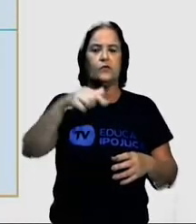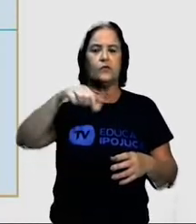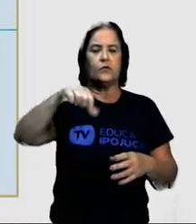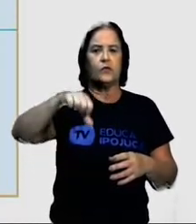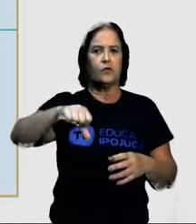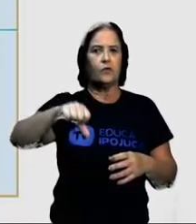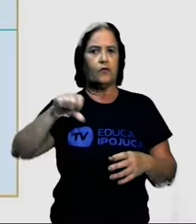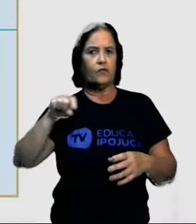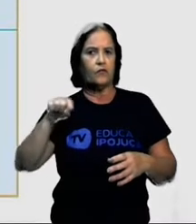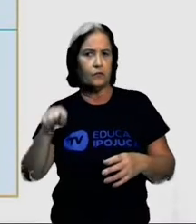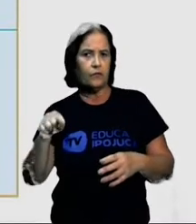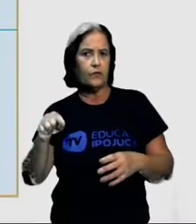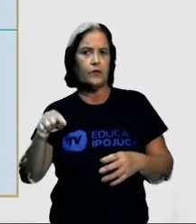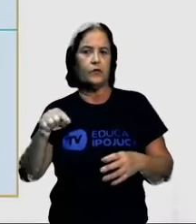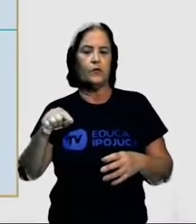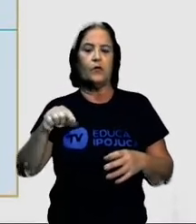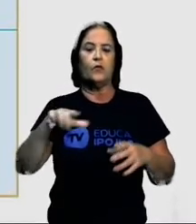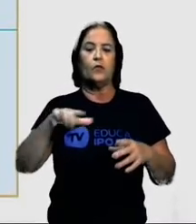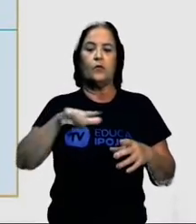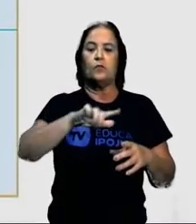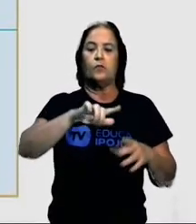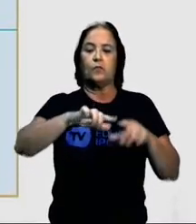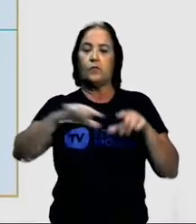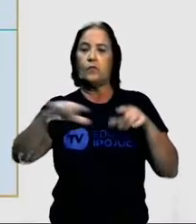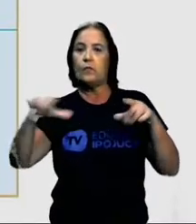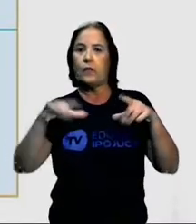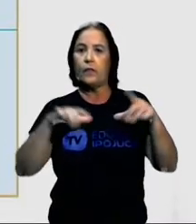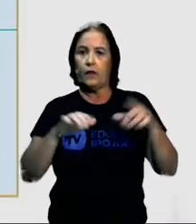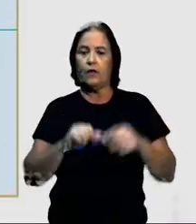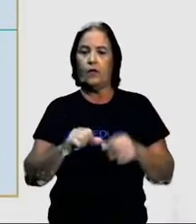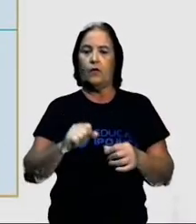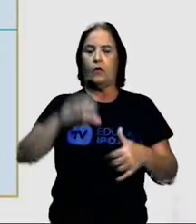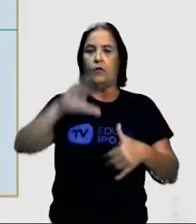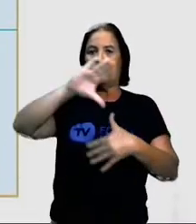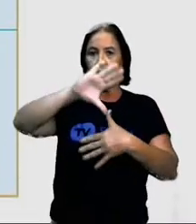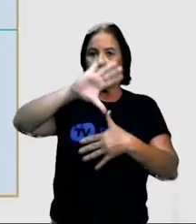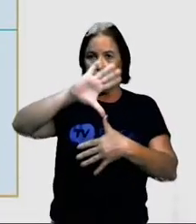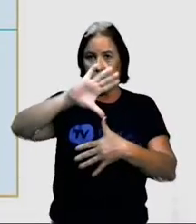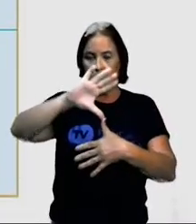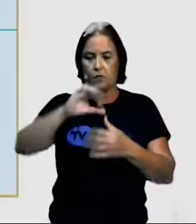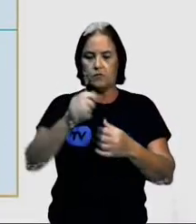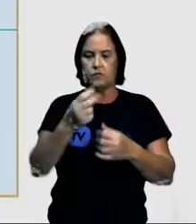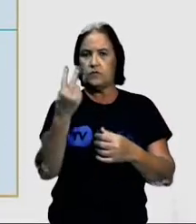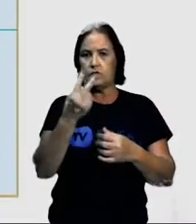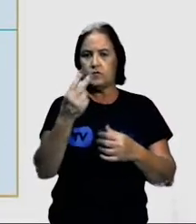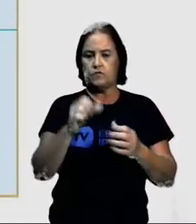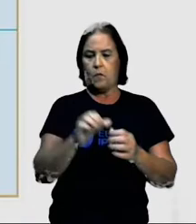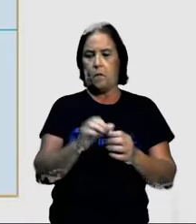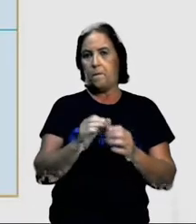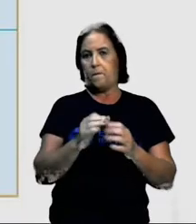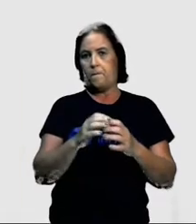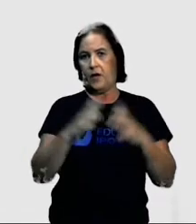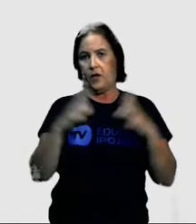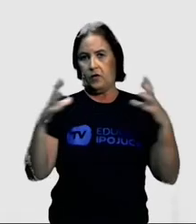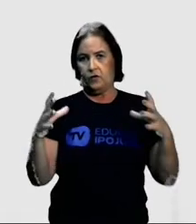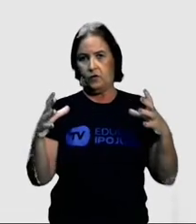42.209.248 quilômetros quadrados, o continente americano é o segundo maior do mundo.